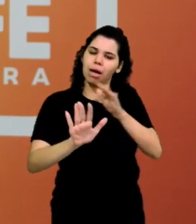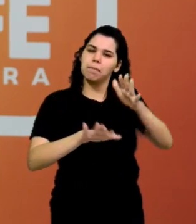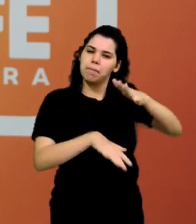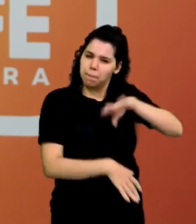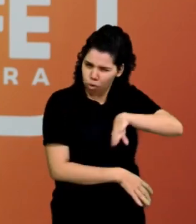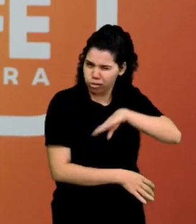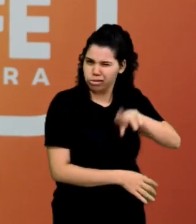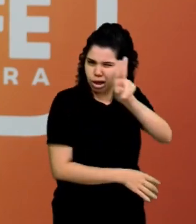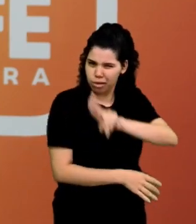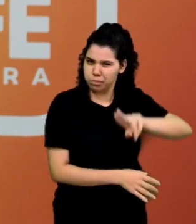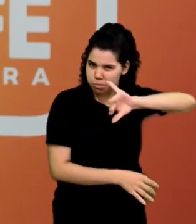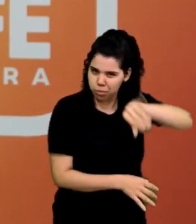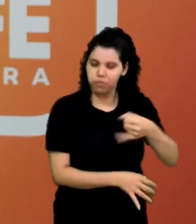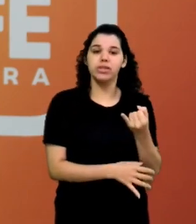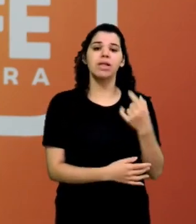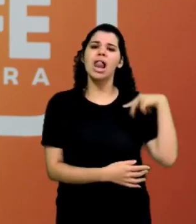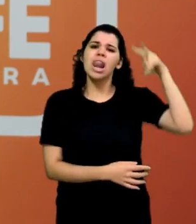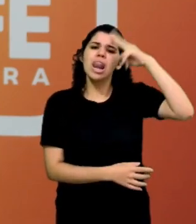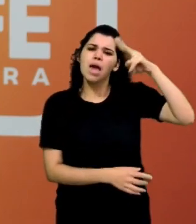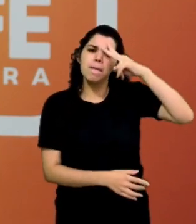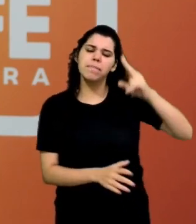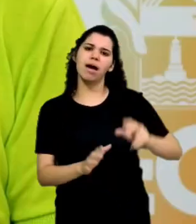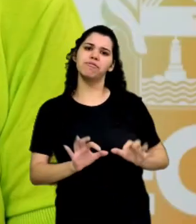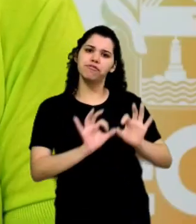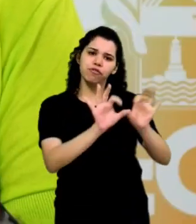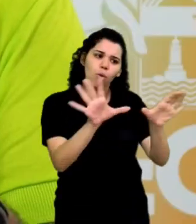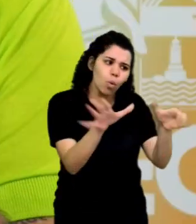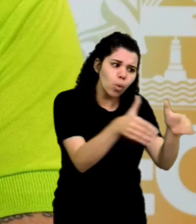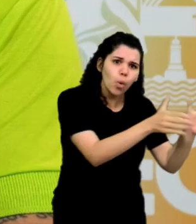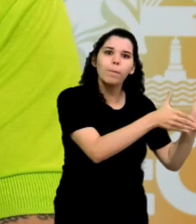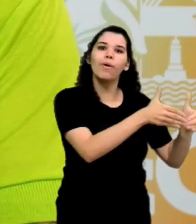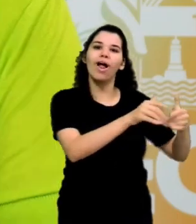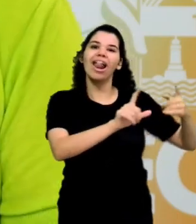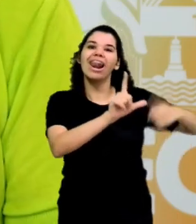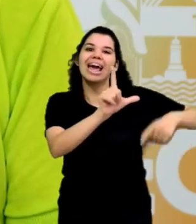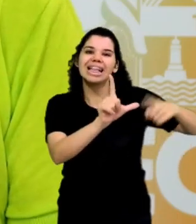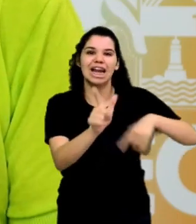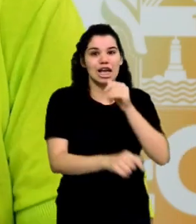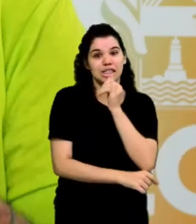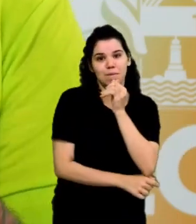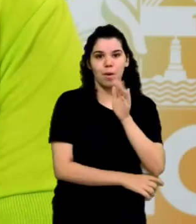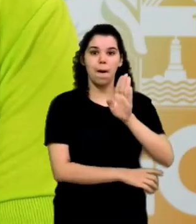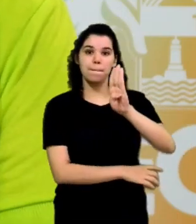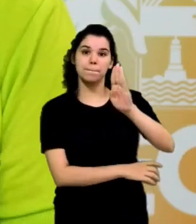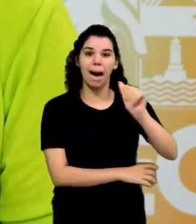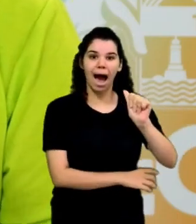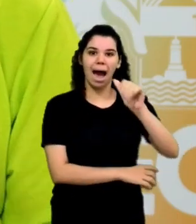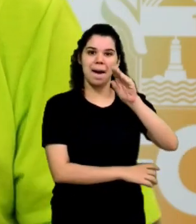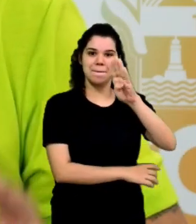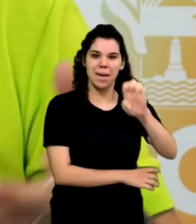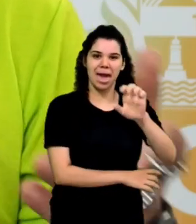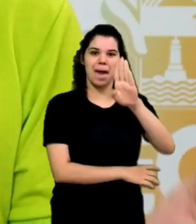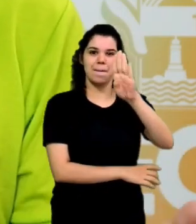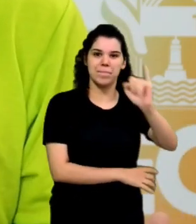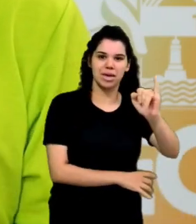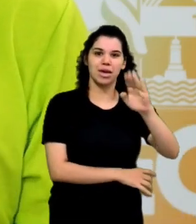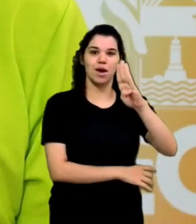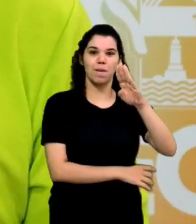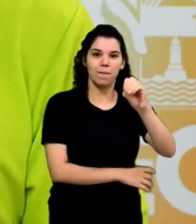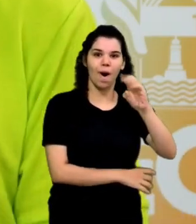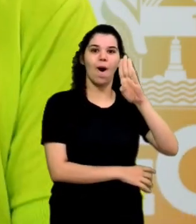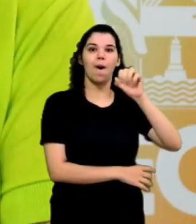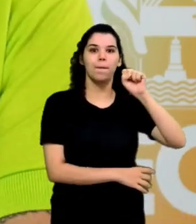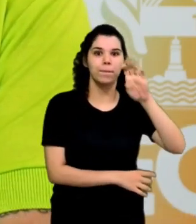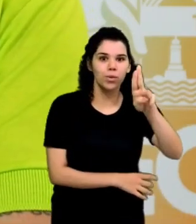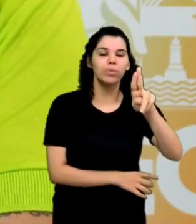quando a gente aprende a família das letras? Por exemplo, a família da letra B. Ba, Bé, Bi, Bo,